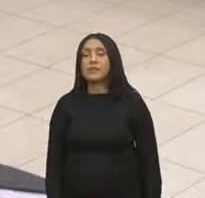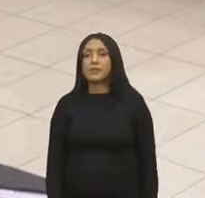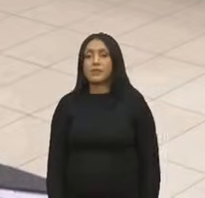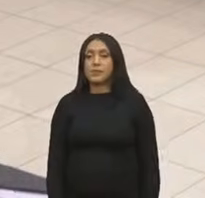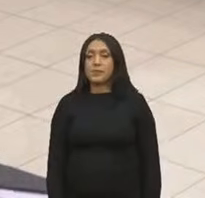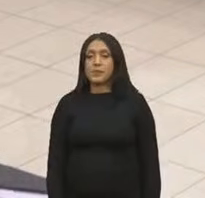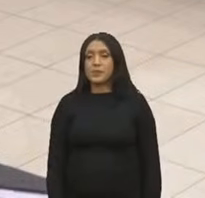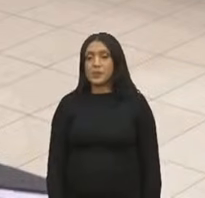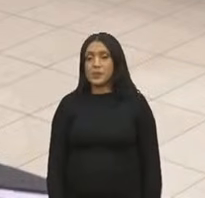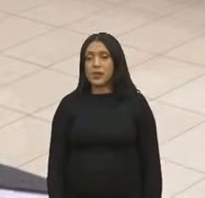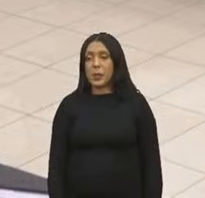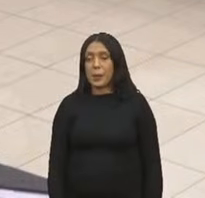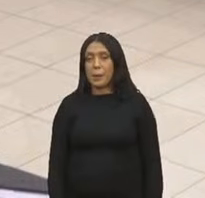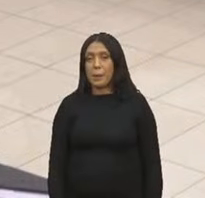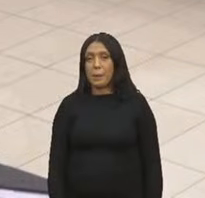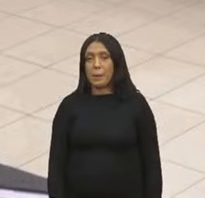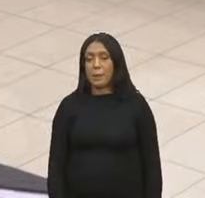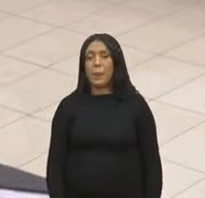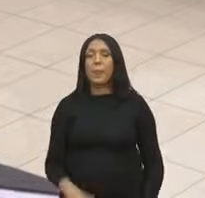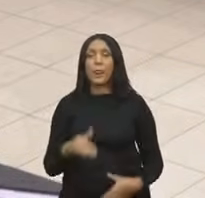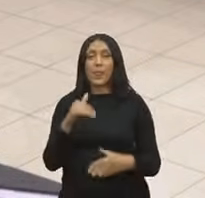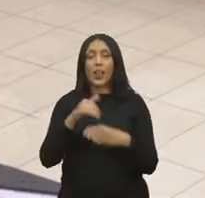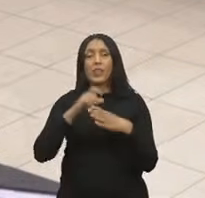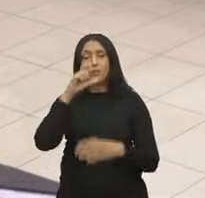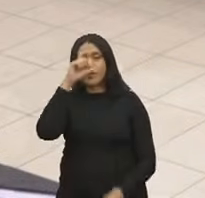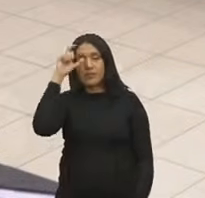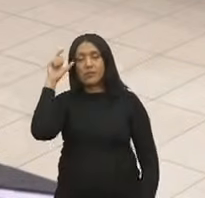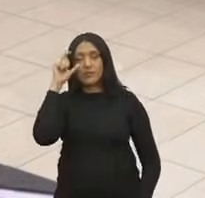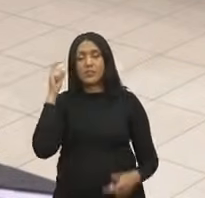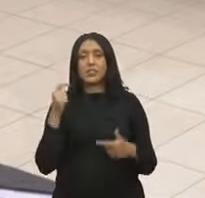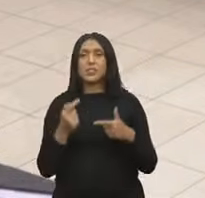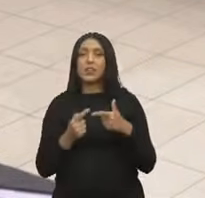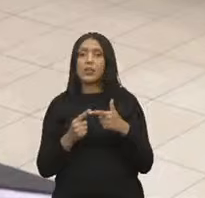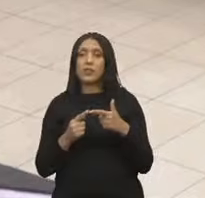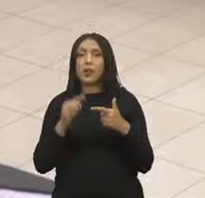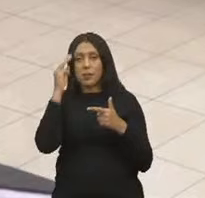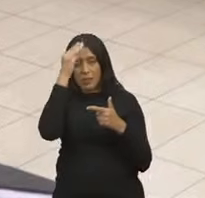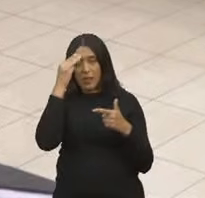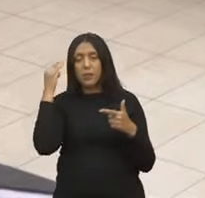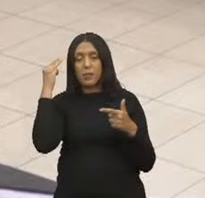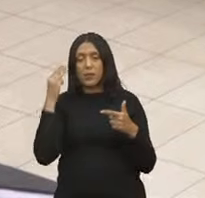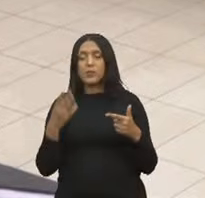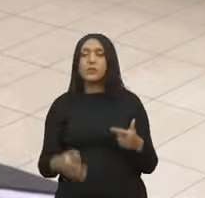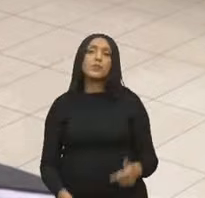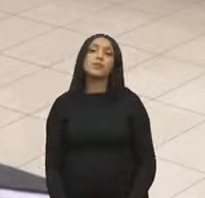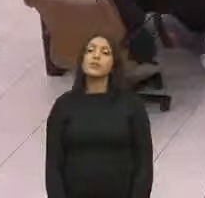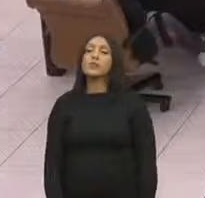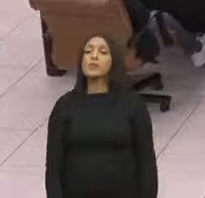Como vota Marcelo Dantas. Como vota a vereadora Maria Amélia.